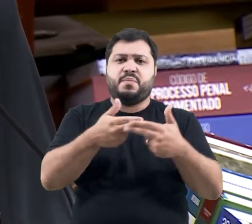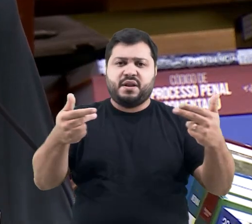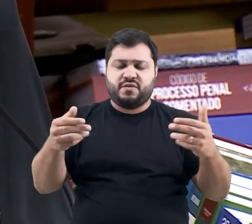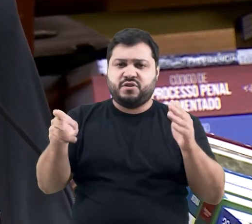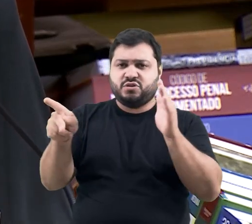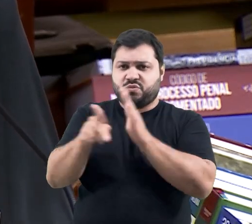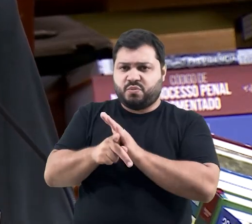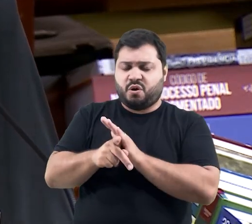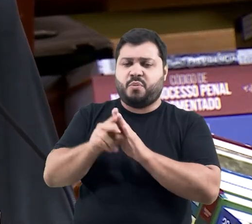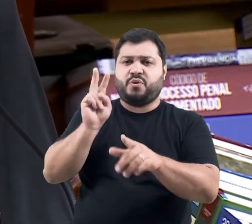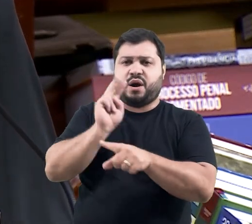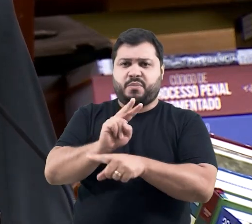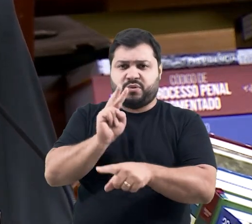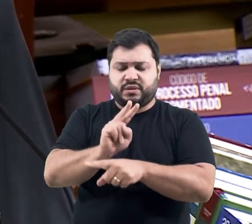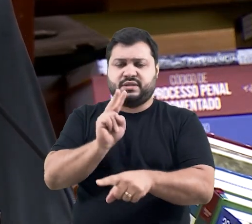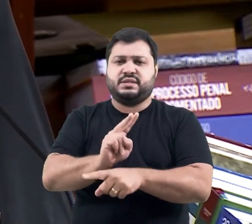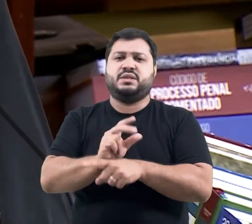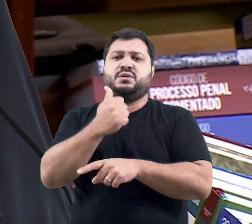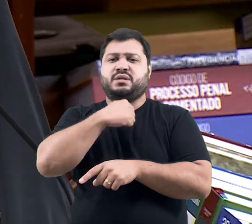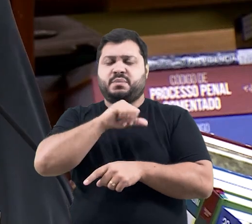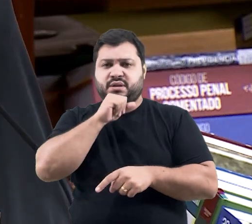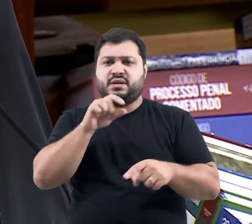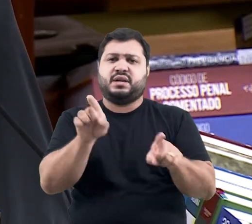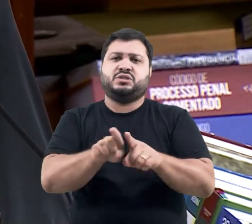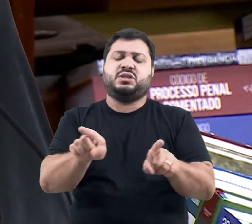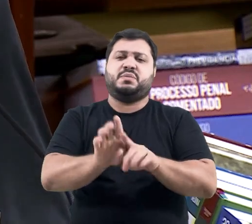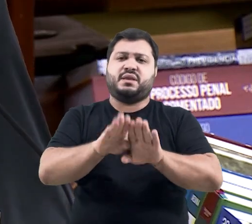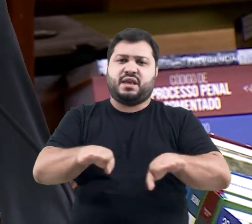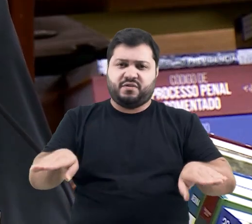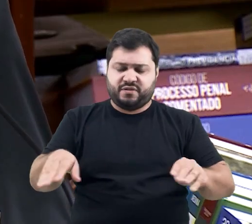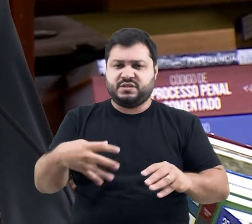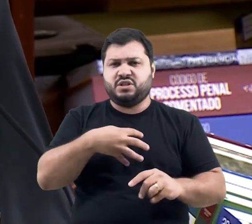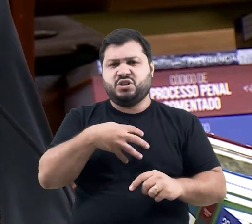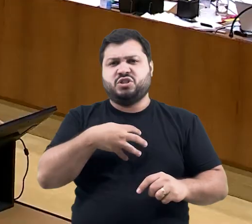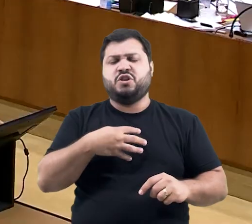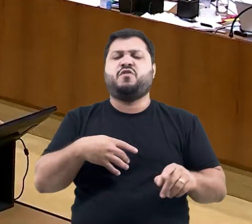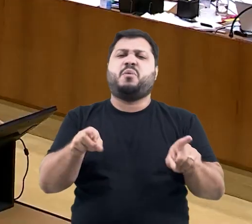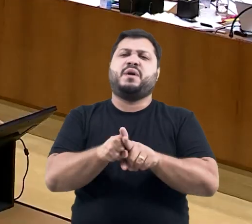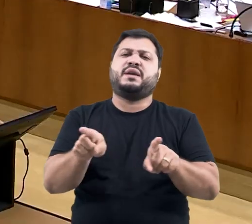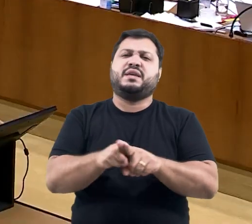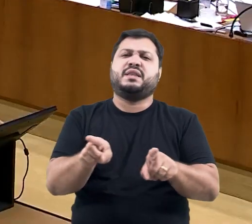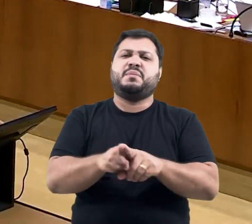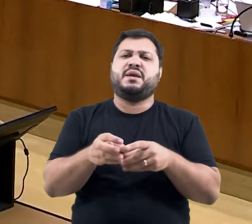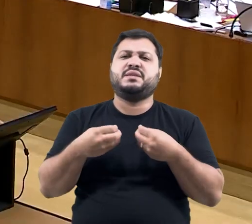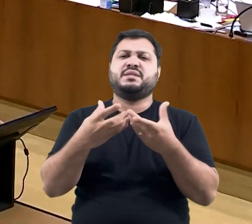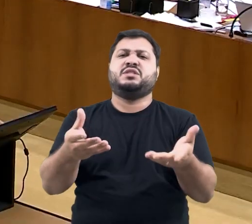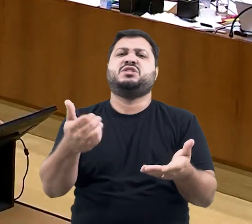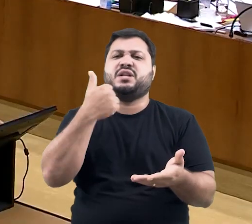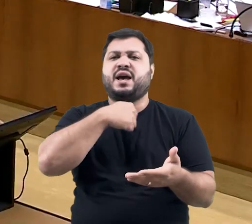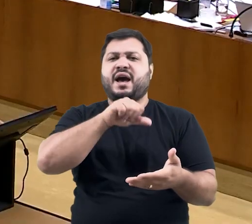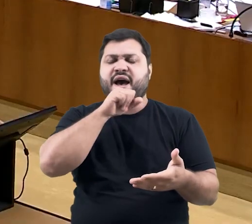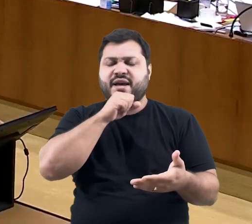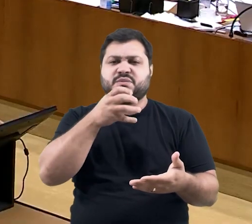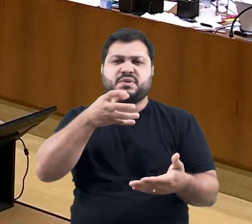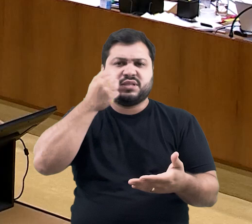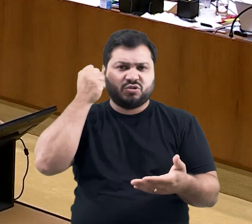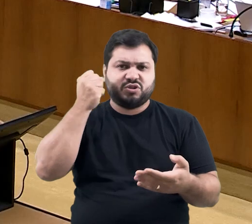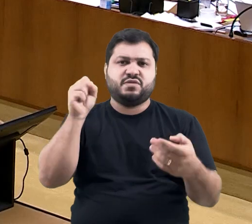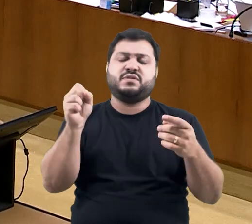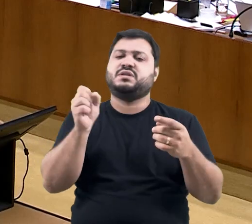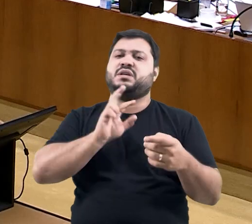constitui benefício destinado à proteção da maternidade e da infância, de forma que também se destina às